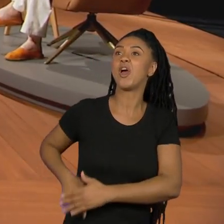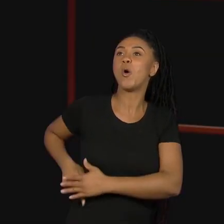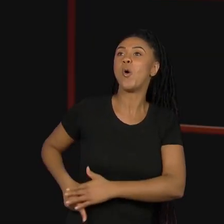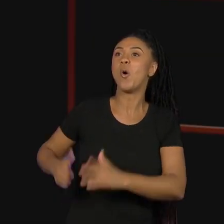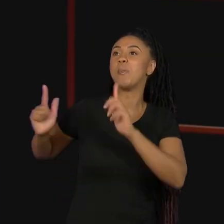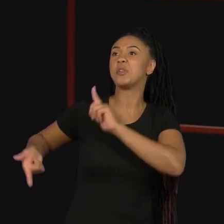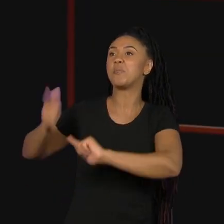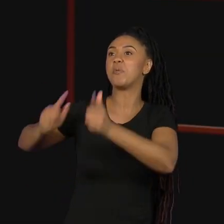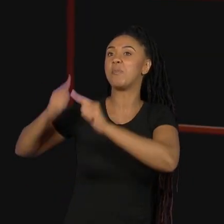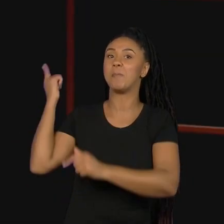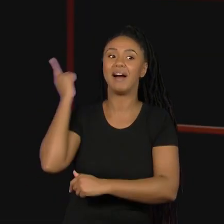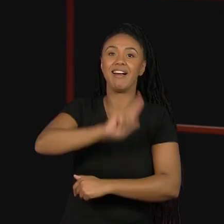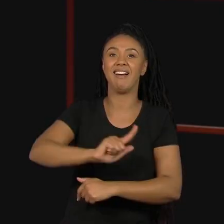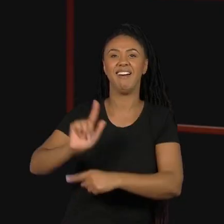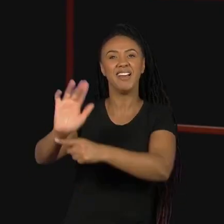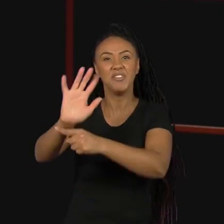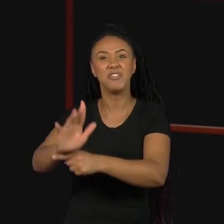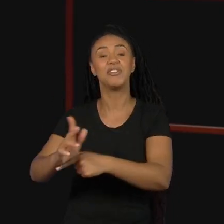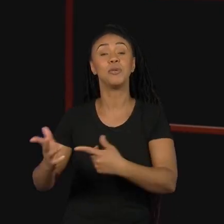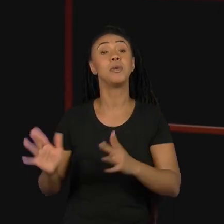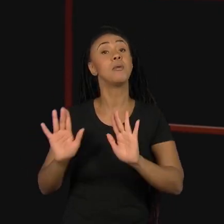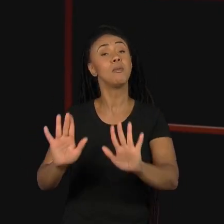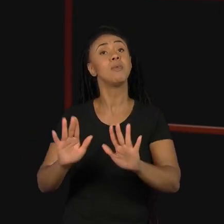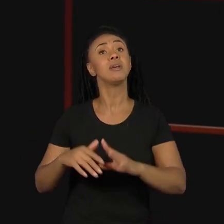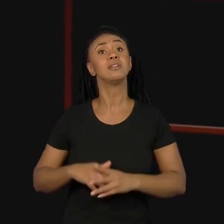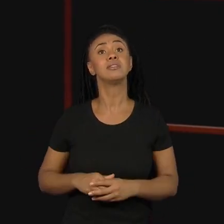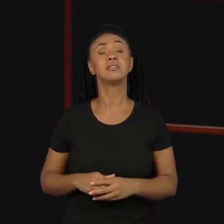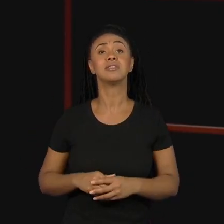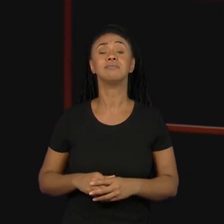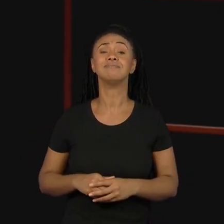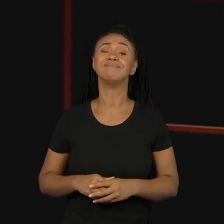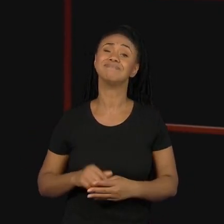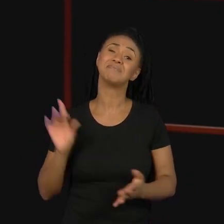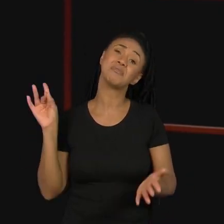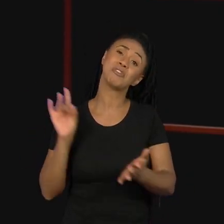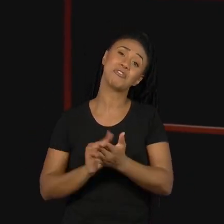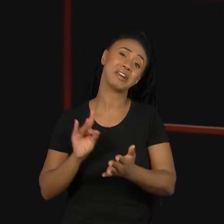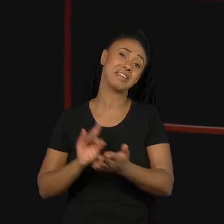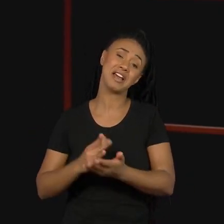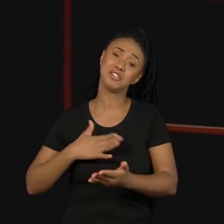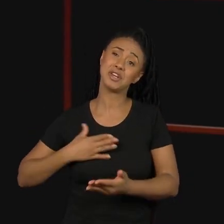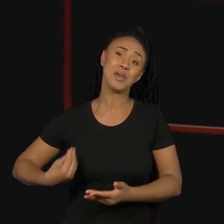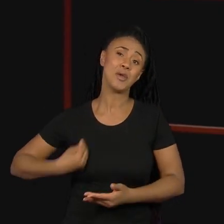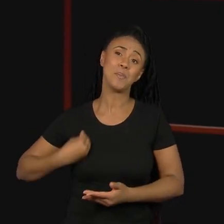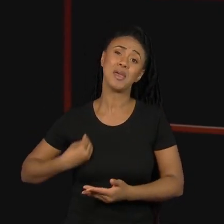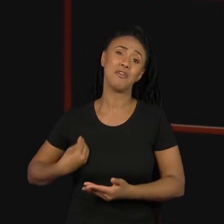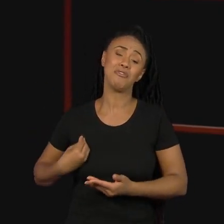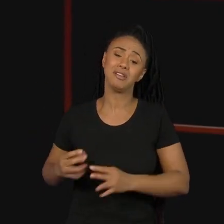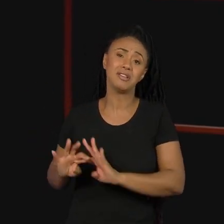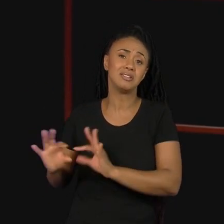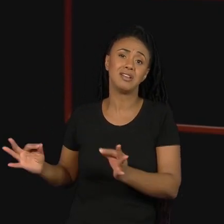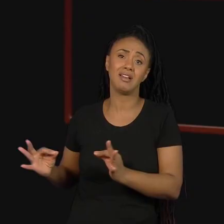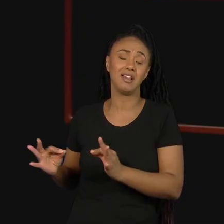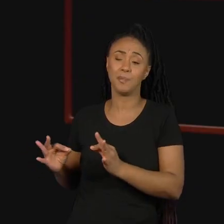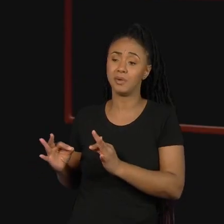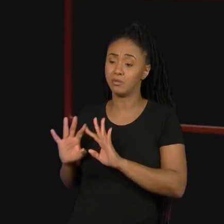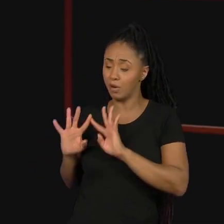Outro universo. Mas eu cresci numa redoma. Família classe média baixa, mas tudo